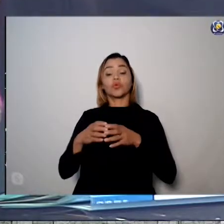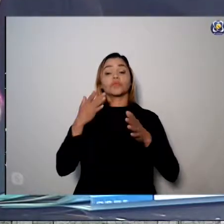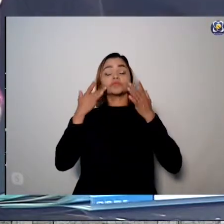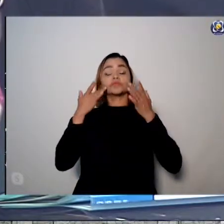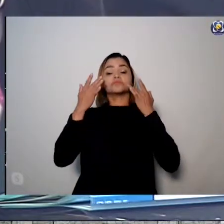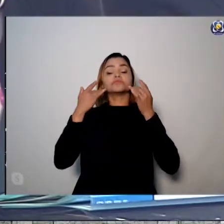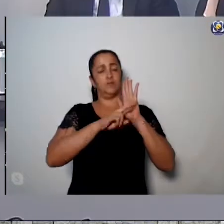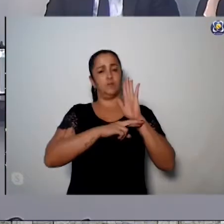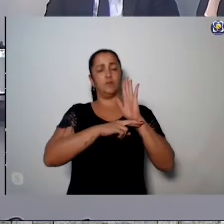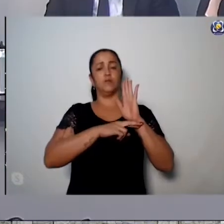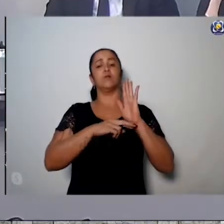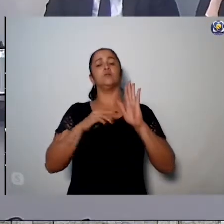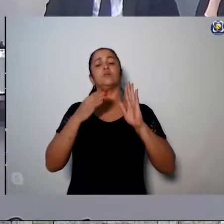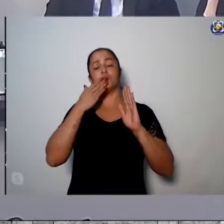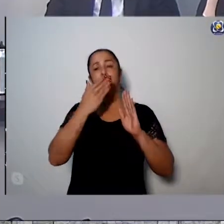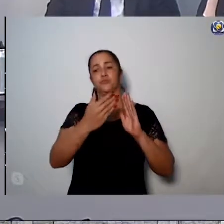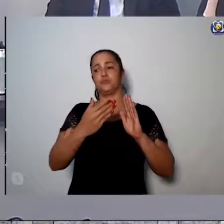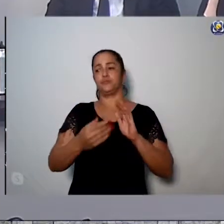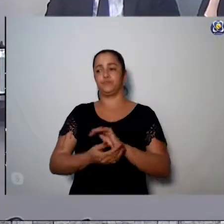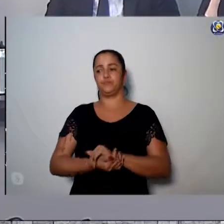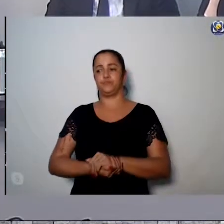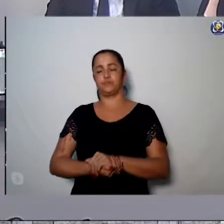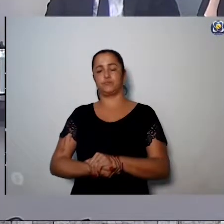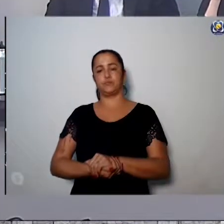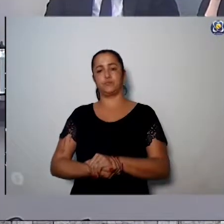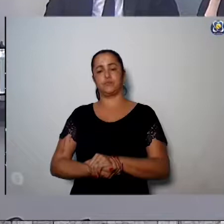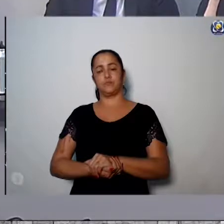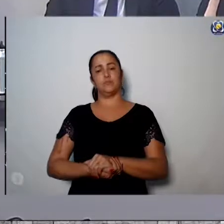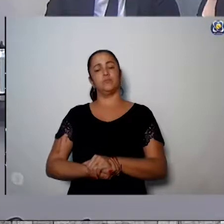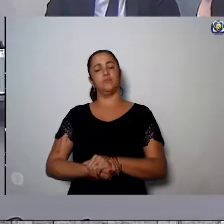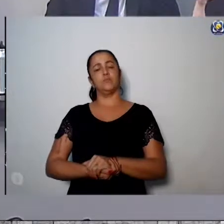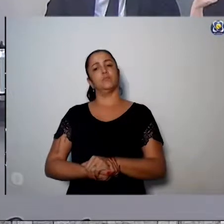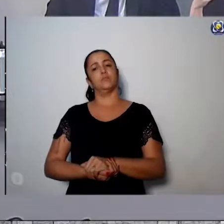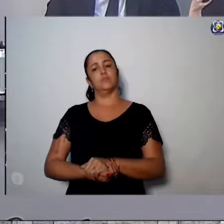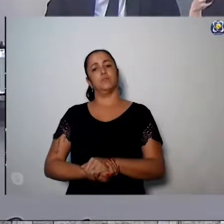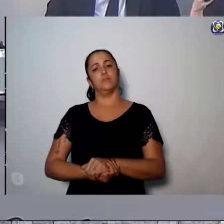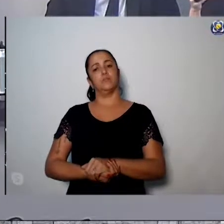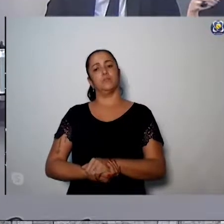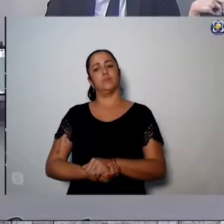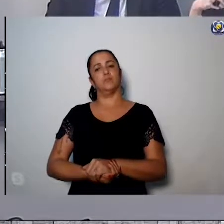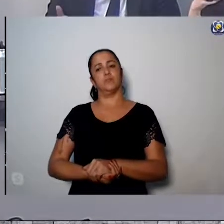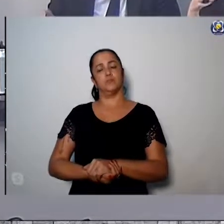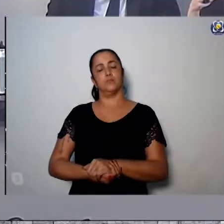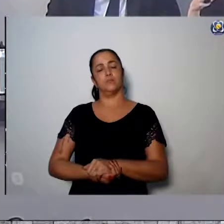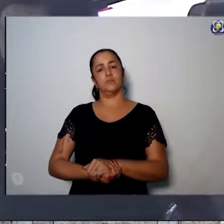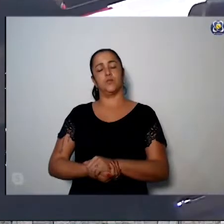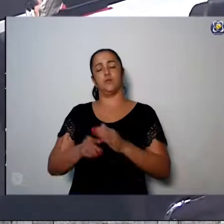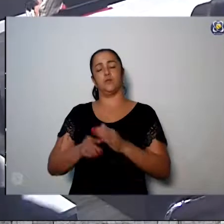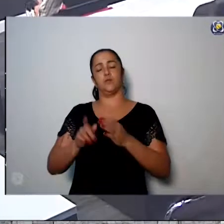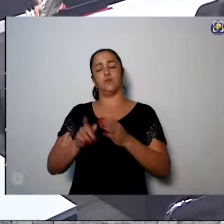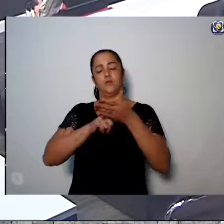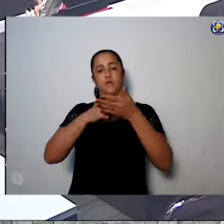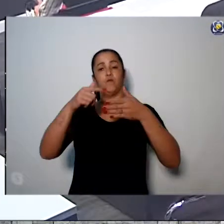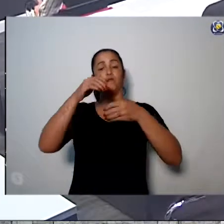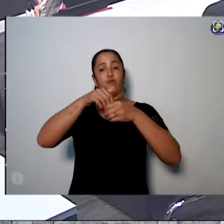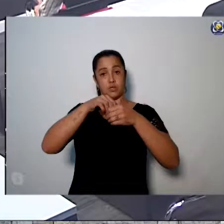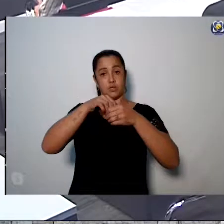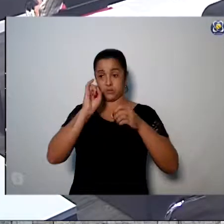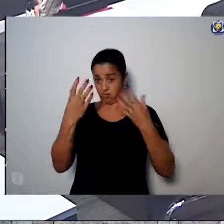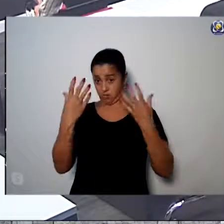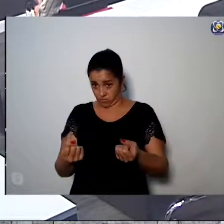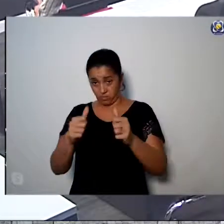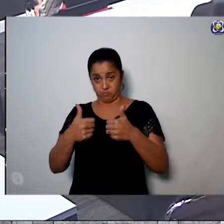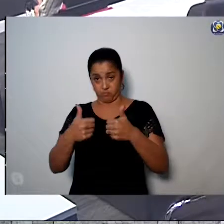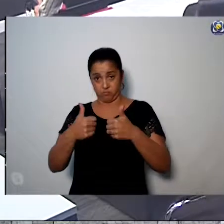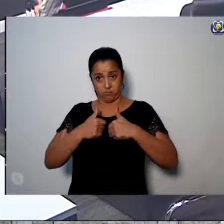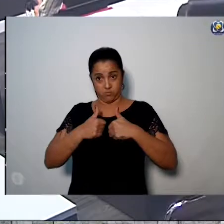três projetos de denominação de logradouros públicos todos também aprovados foram eles os peles 52